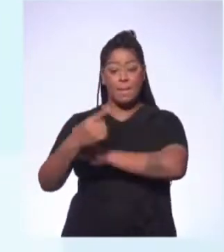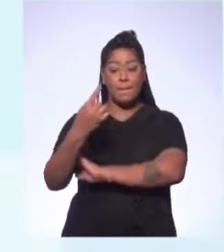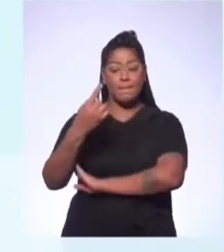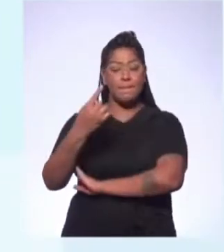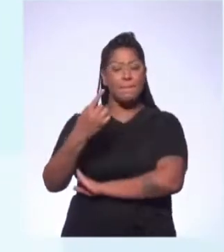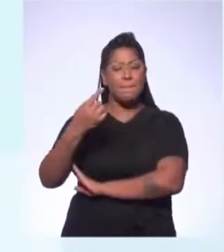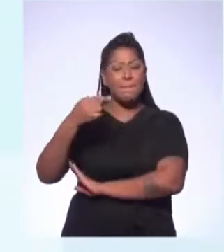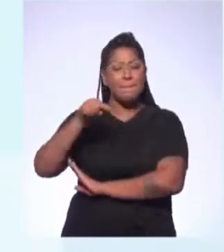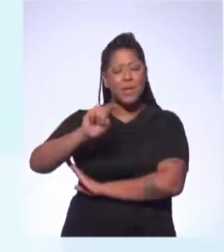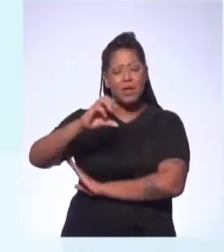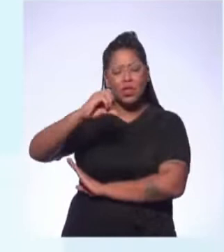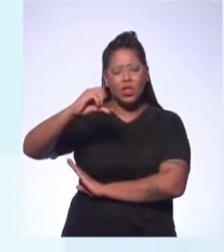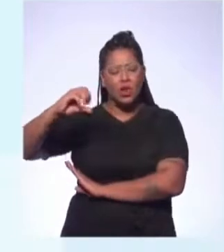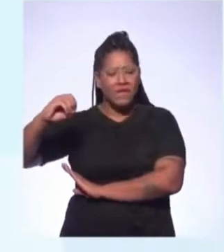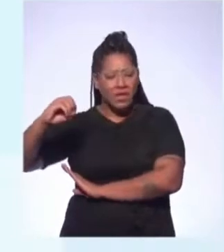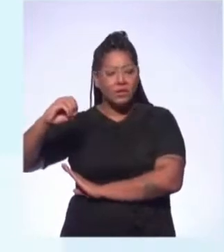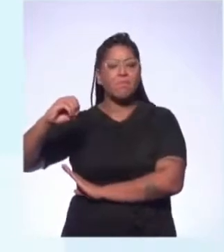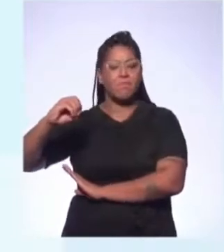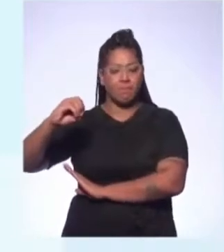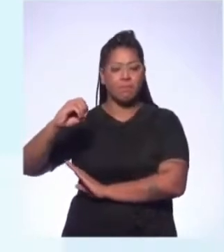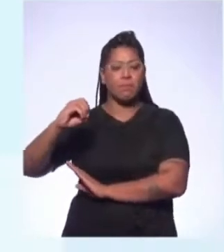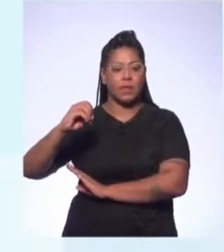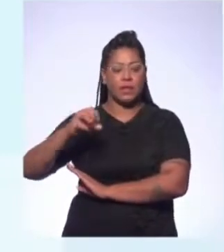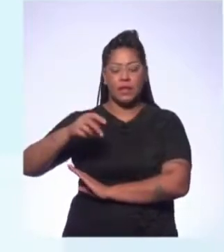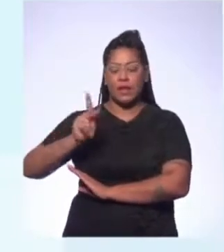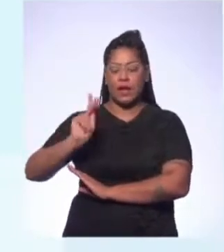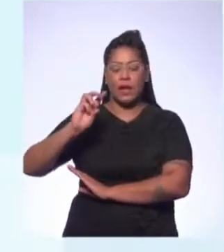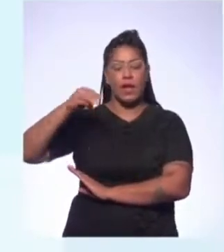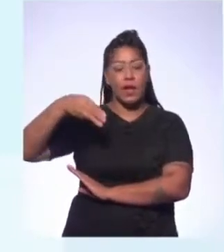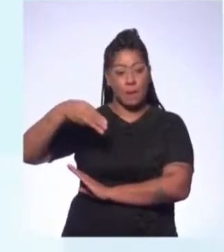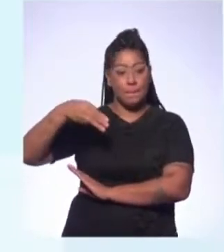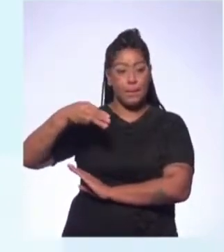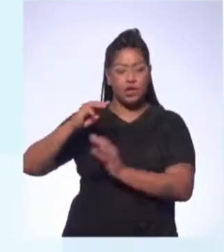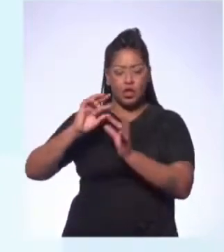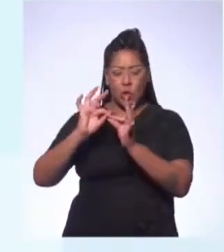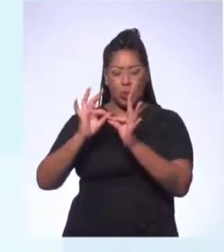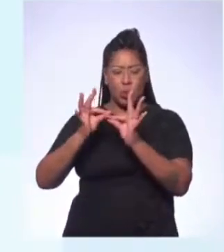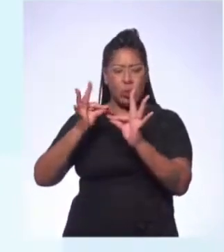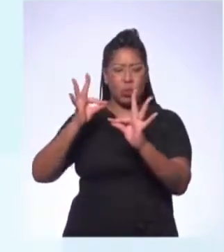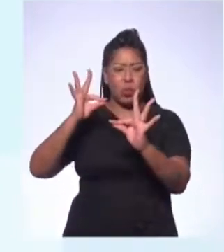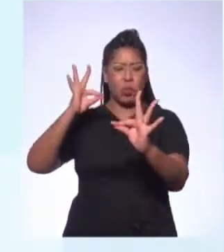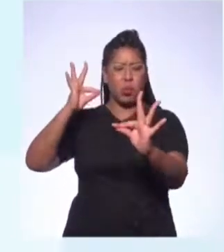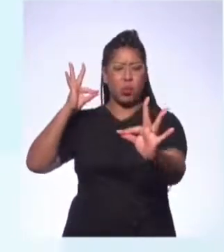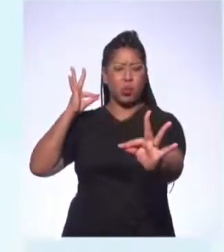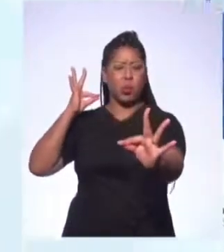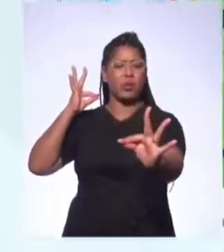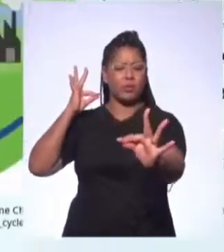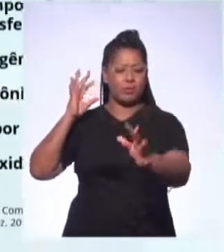1.900 ou a 190 mil quilômetros aí de extensão, ok?